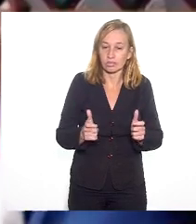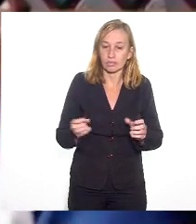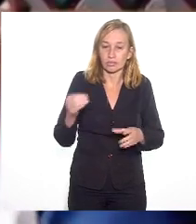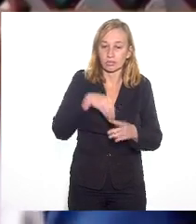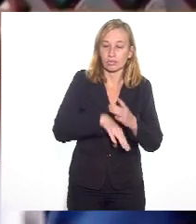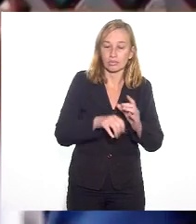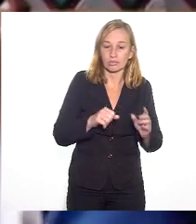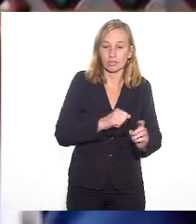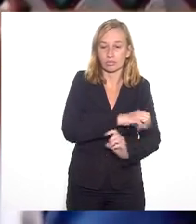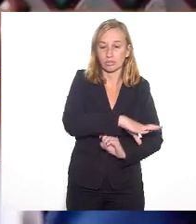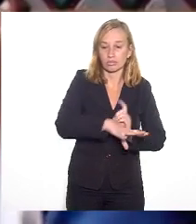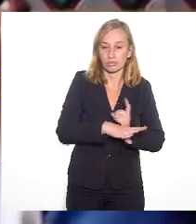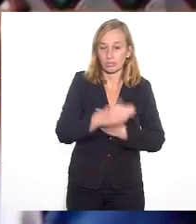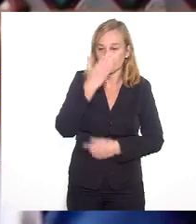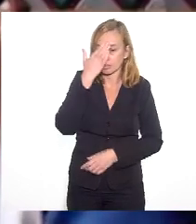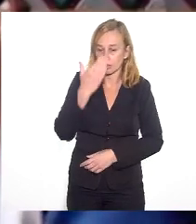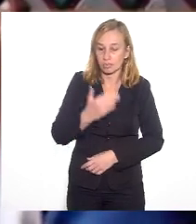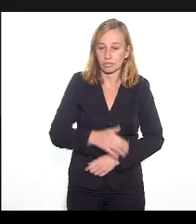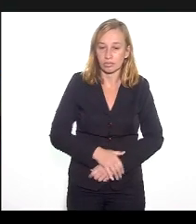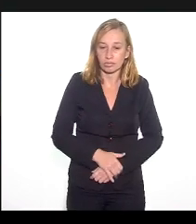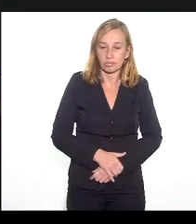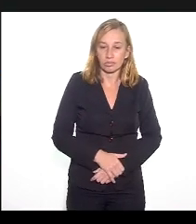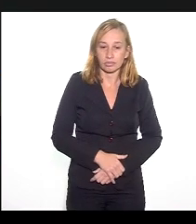sociedade. Obrigada.